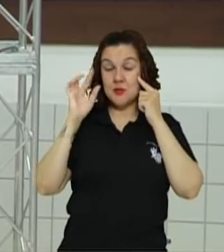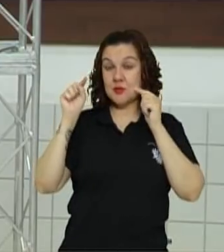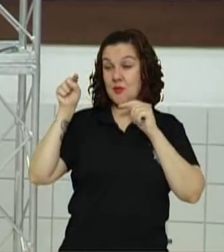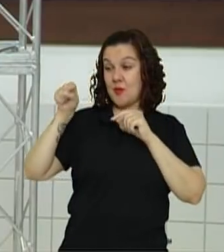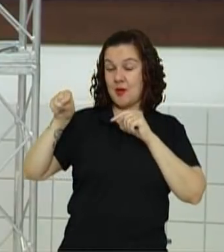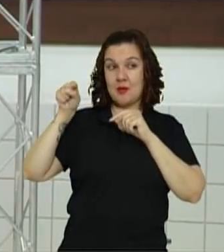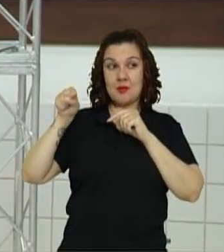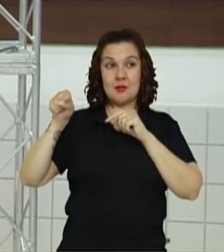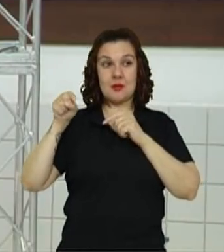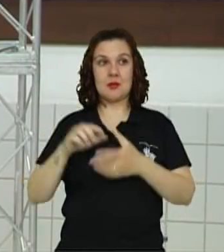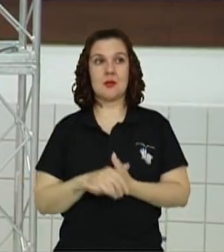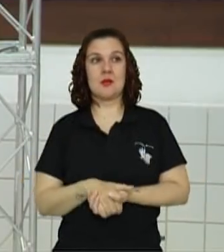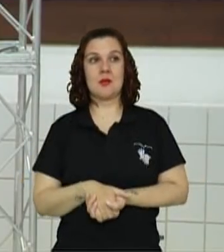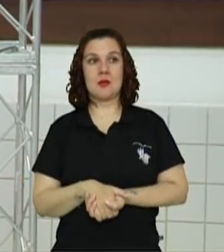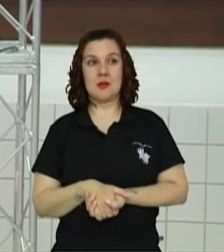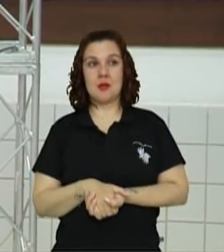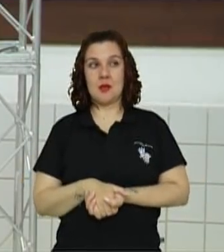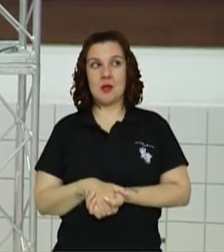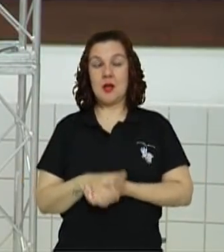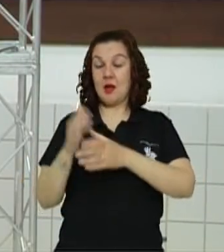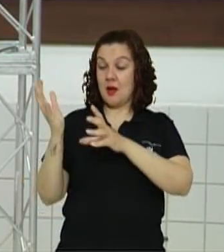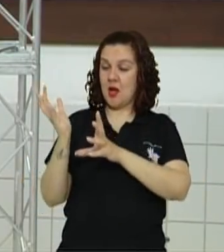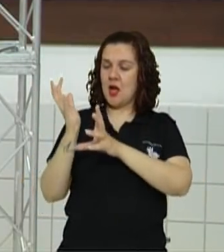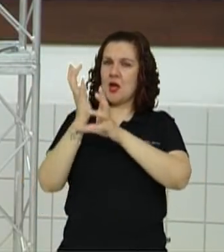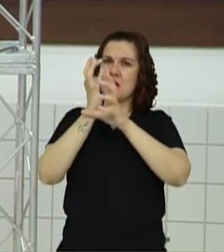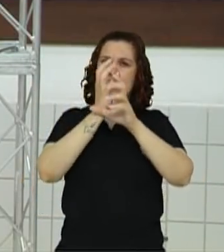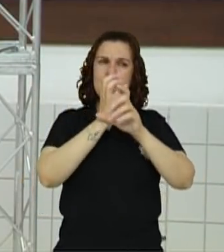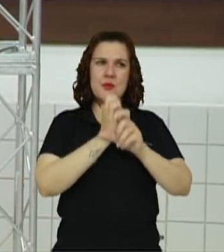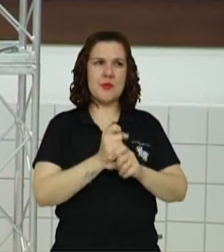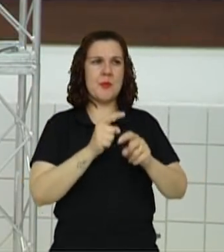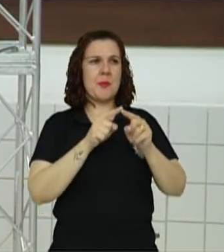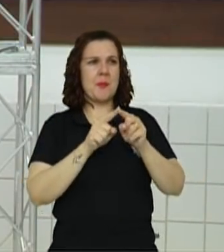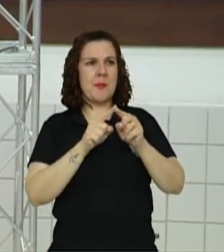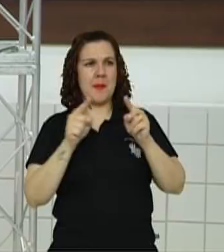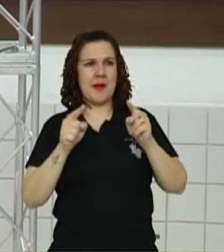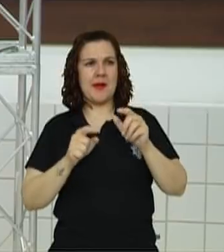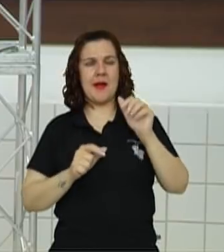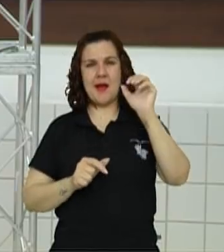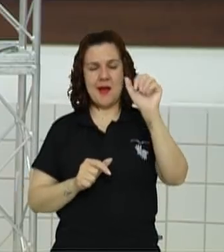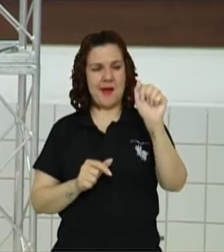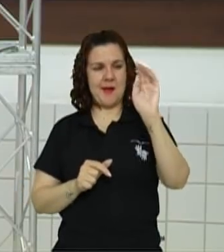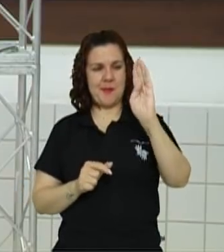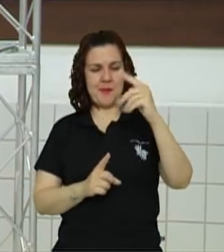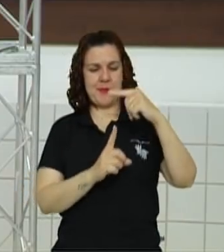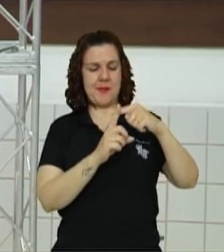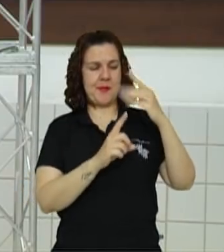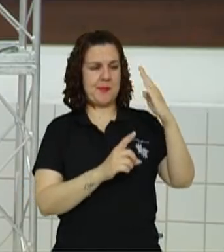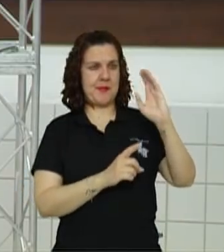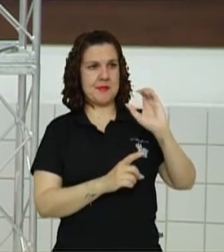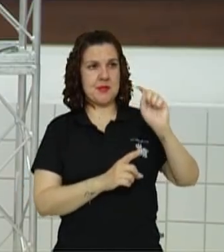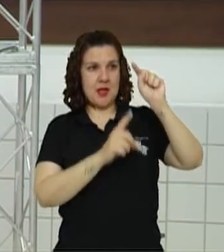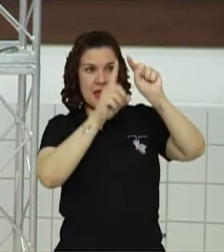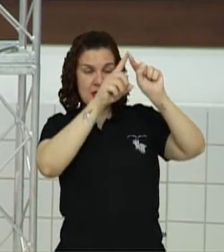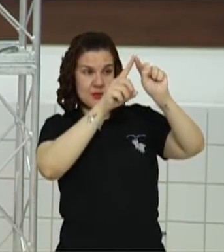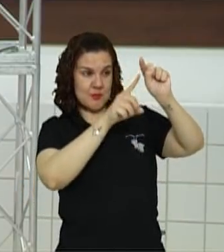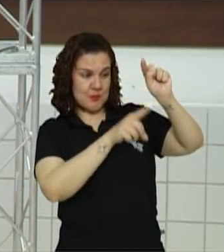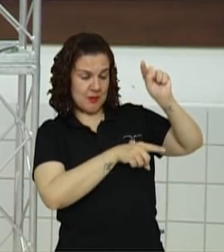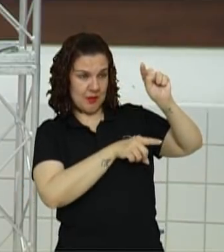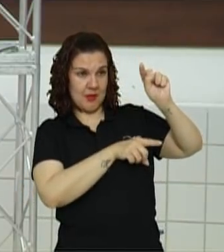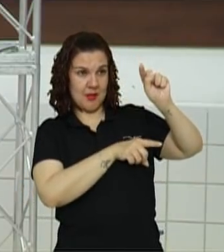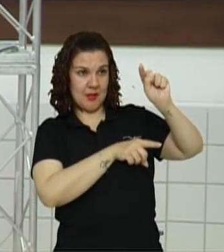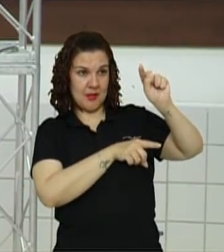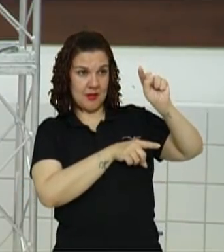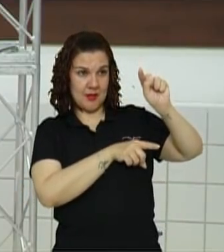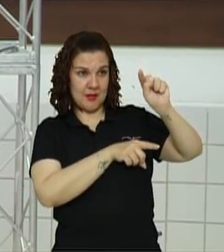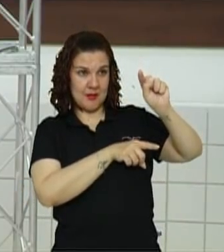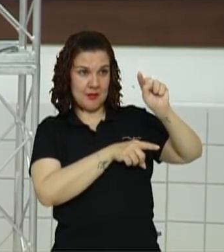ó, a soma. Mas nota o quê? Que AB mais BC é essa medida mais essa,